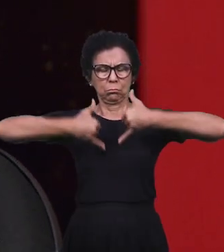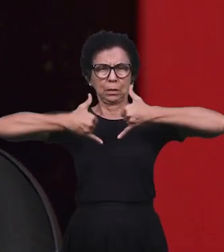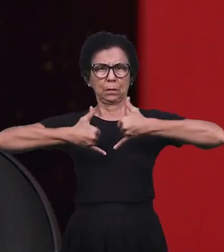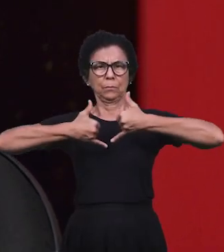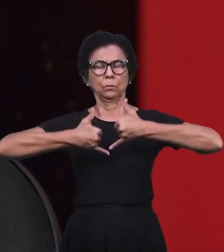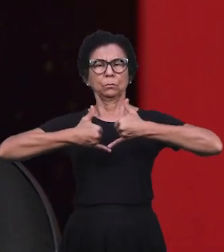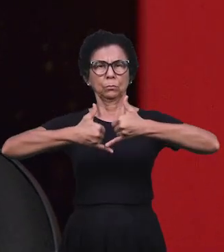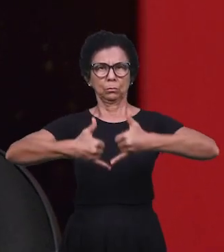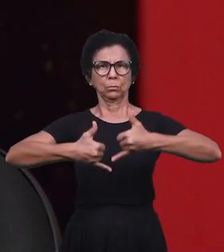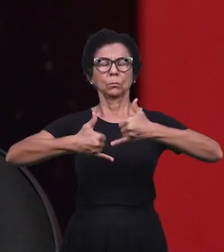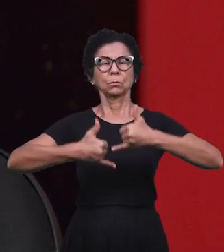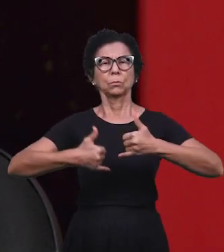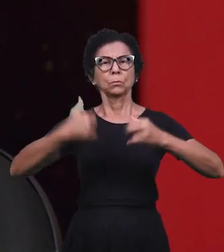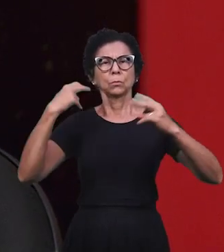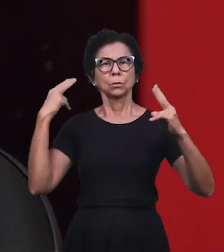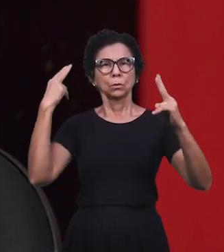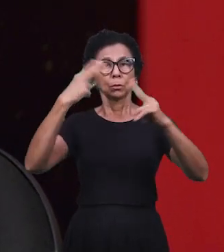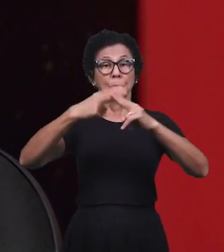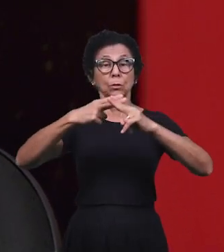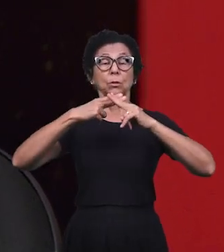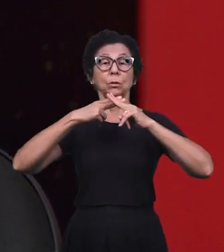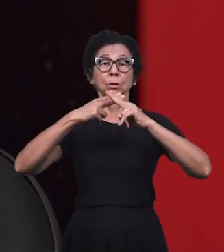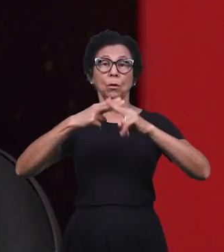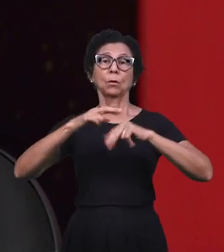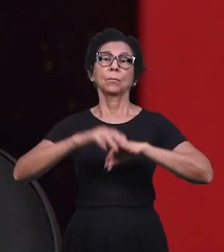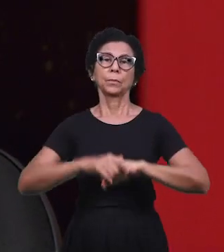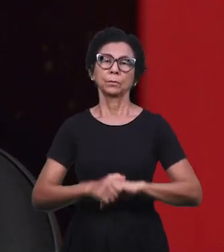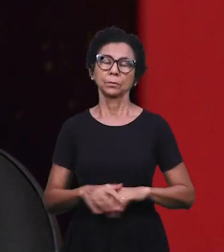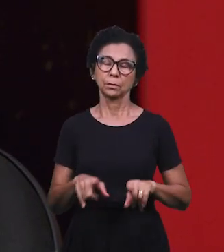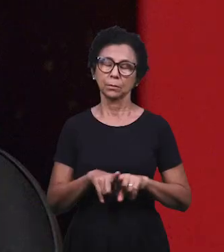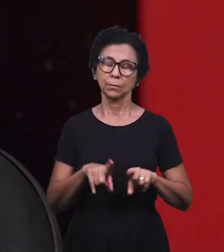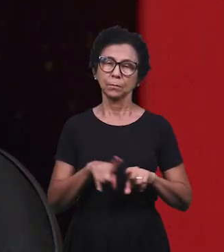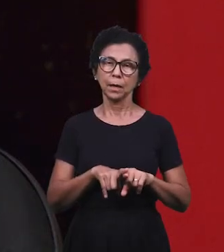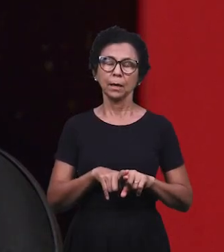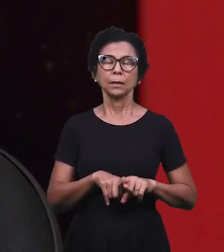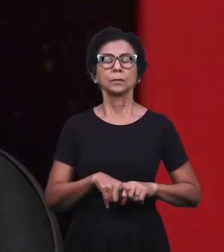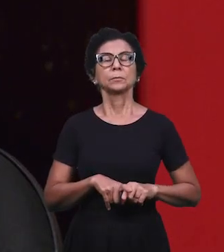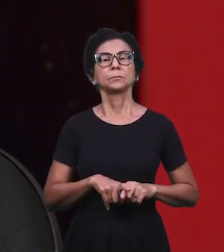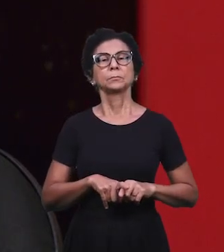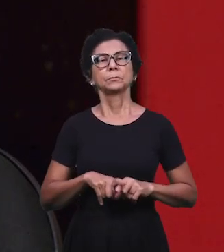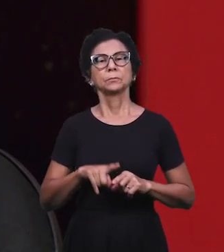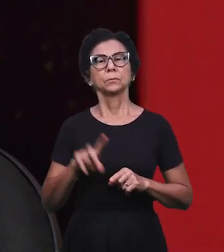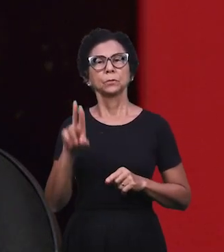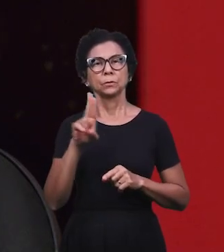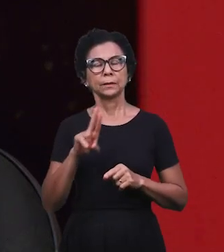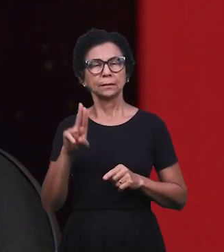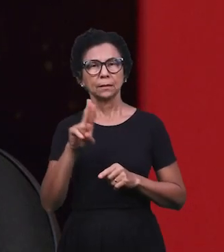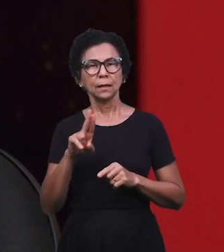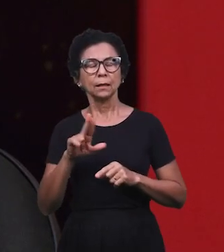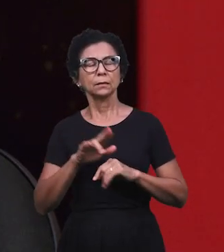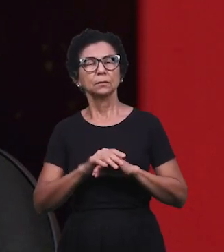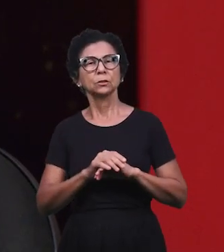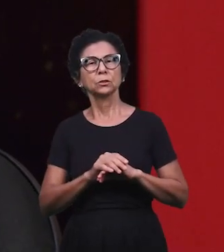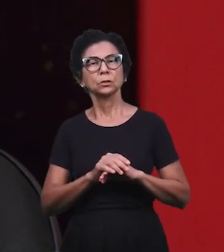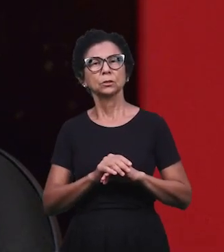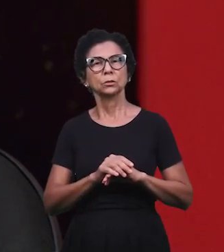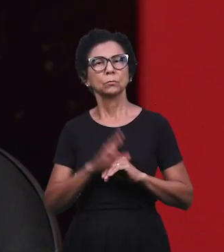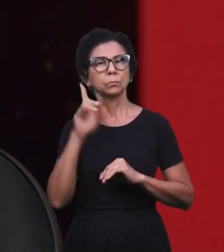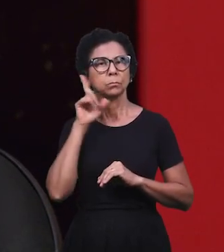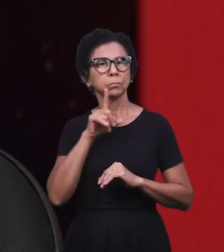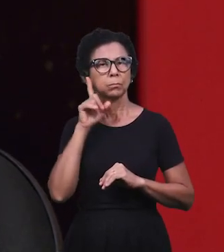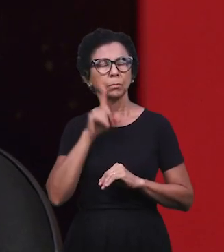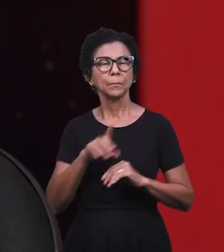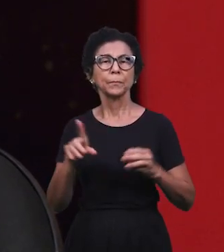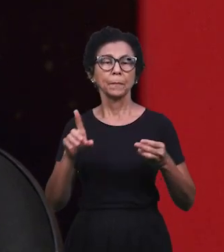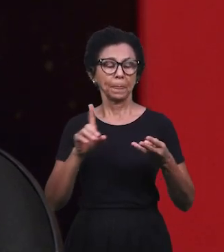professor emérito de Física da Universidade de Cambridge. Gerhard Ertl, ele recebeu o Prêmio Nobel